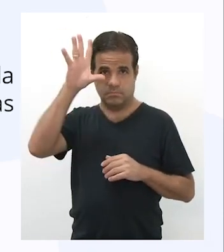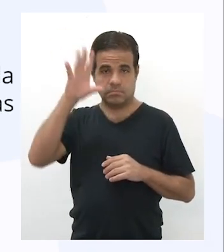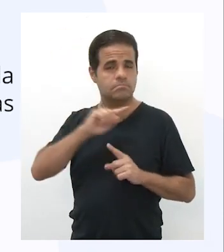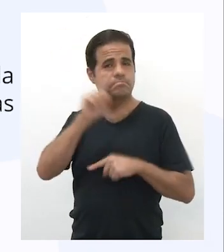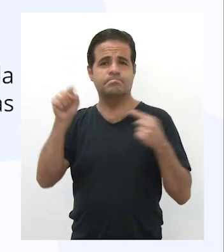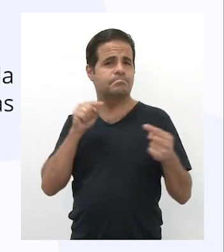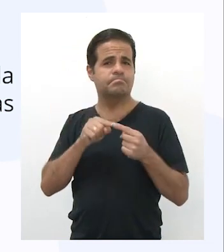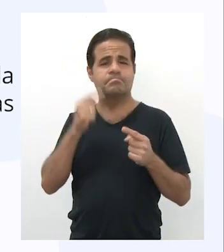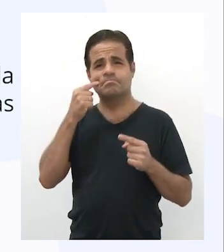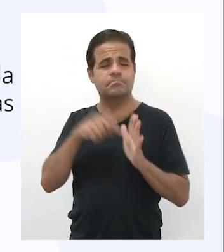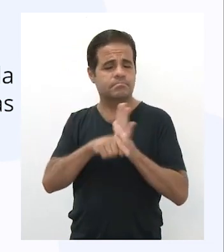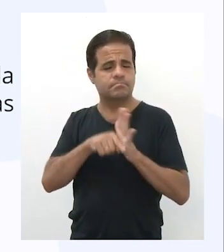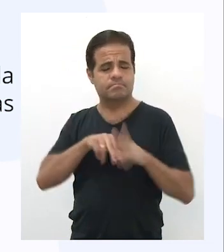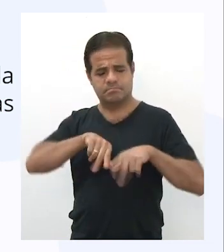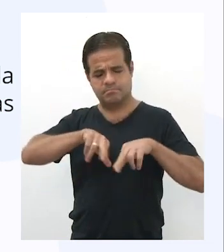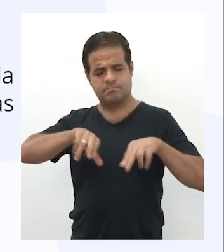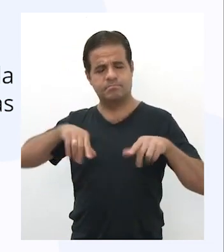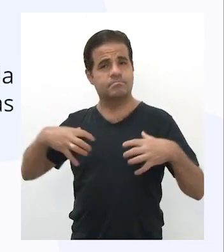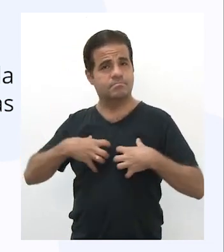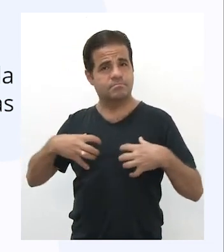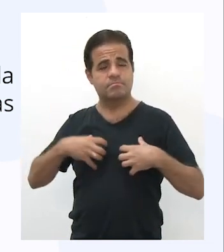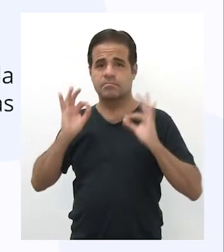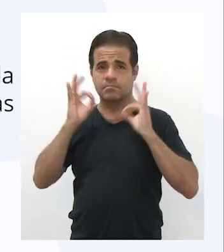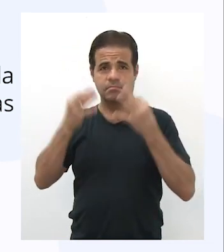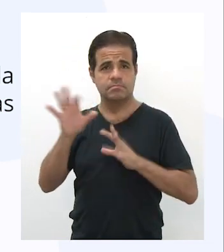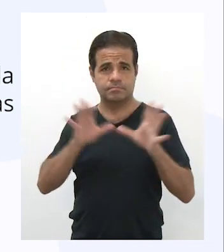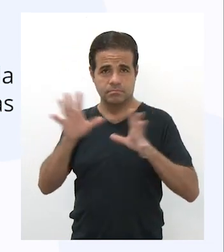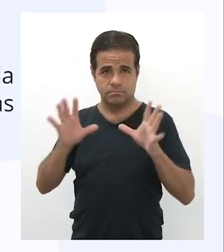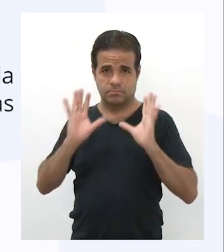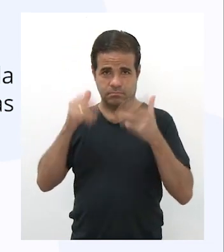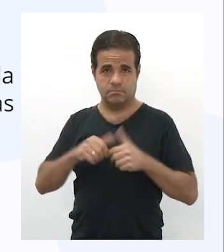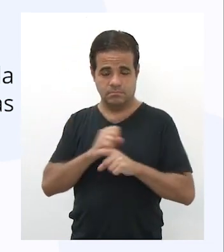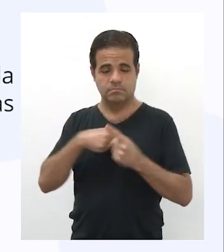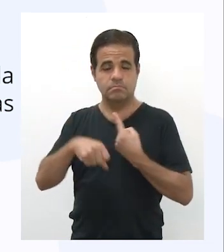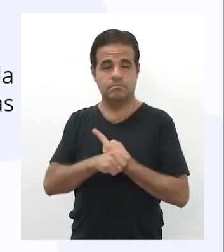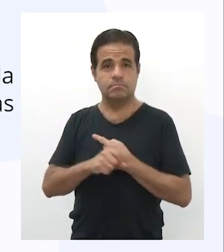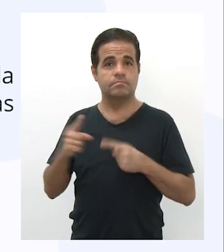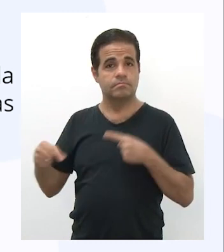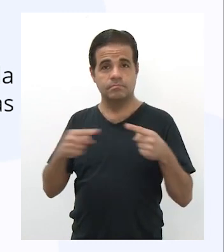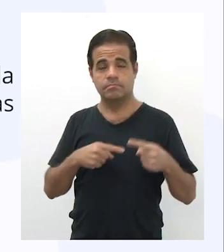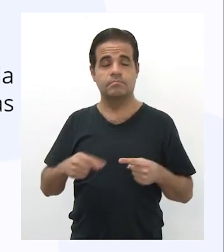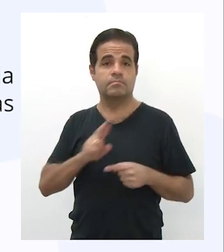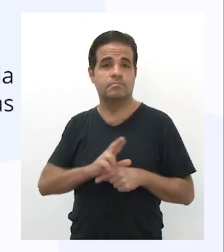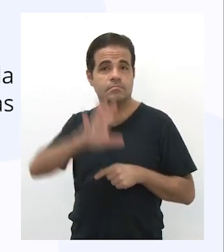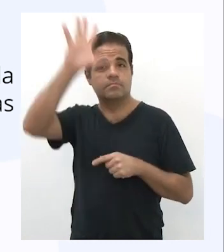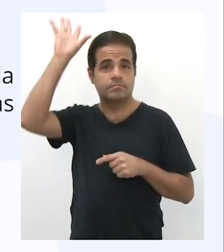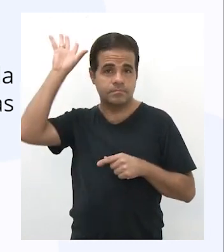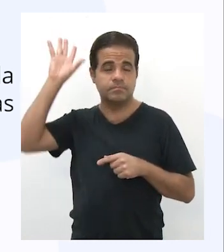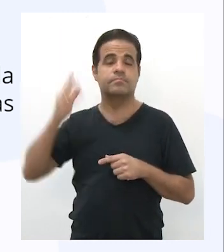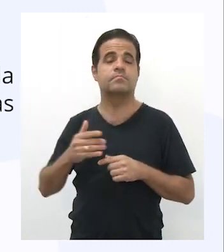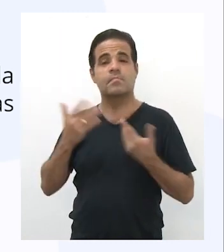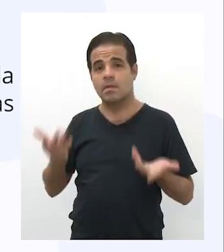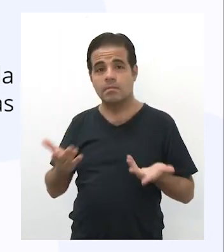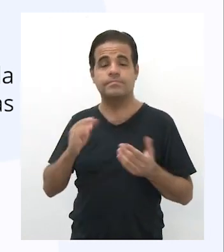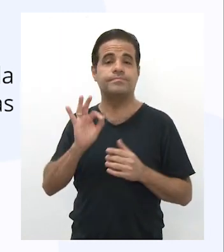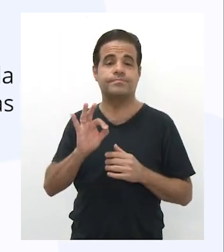Objetivo: analisar as diferentes formas de organização política, social e econômica da Roma Antiga, assim como o mito